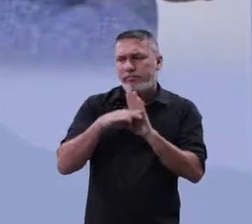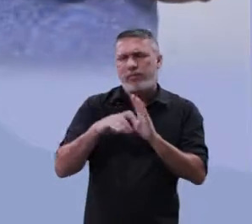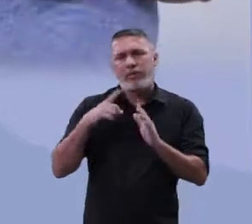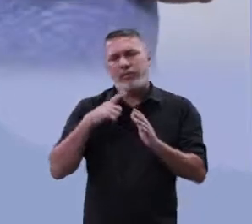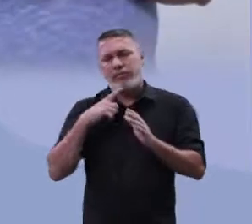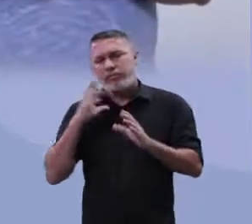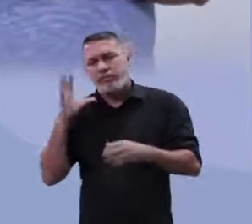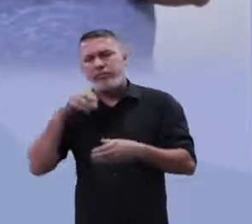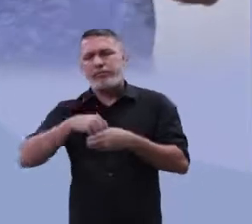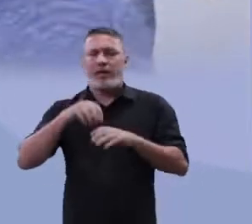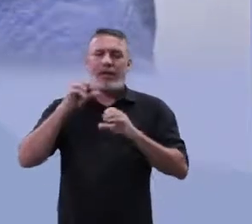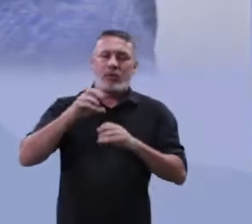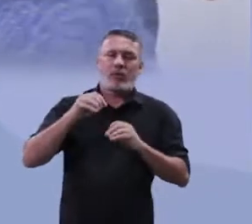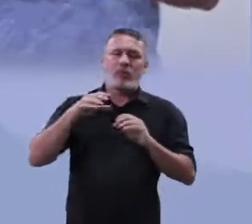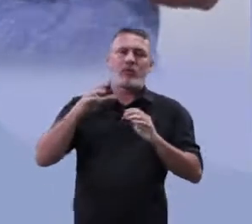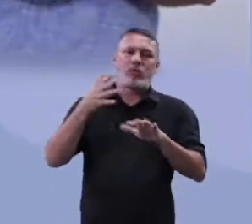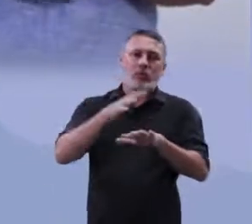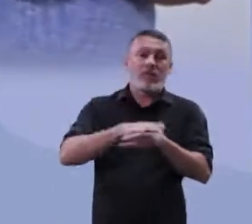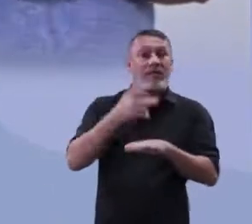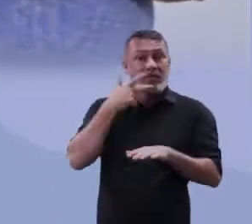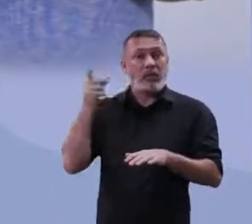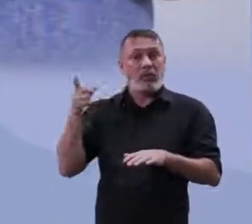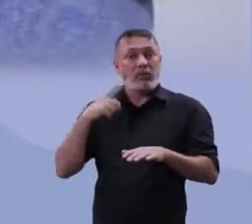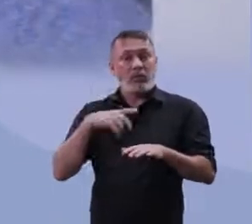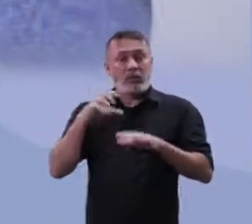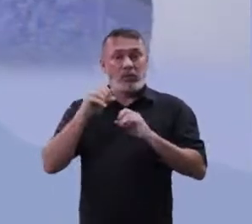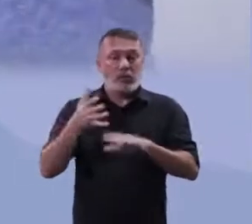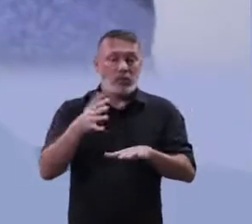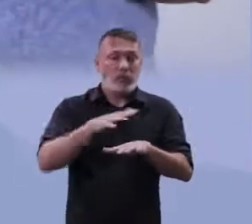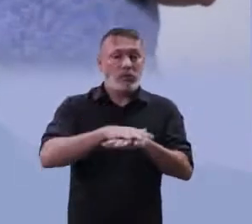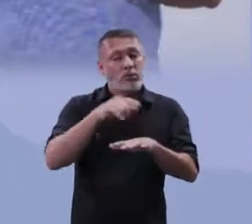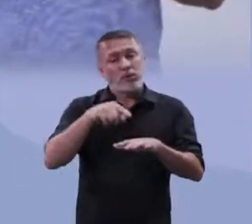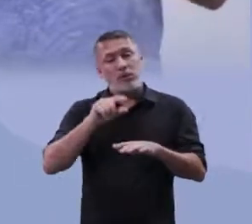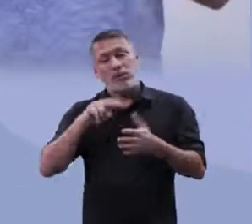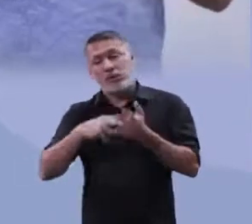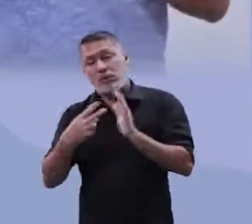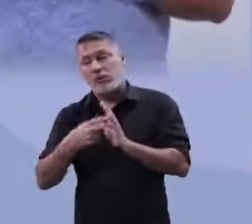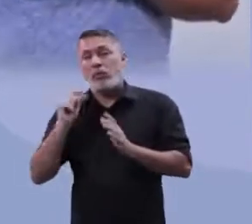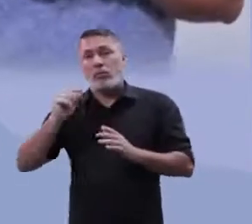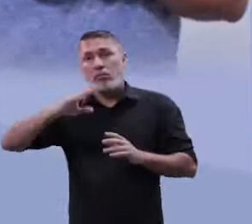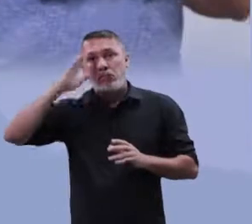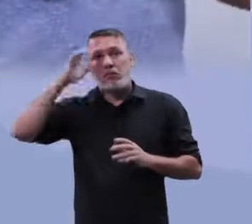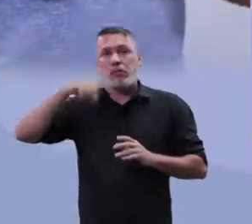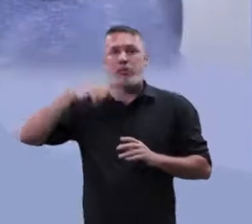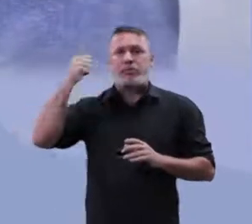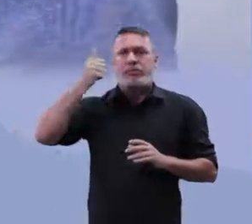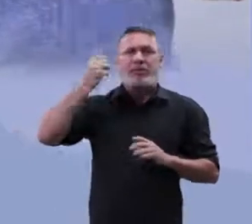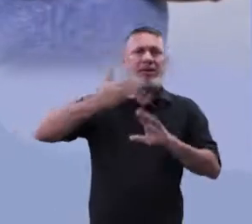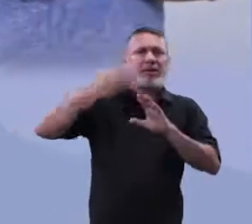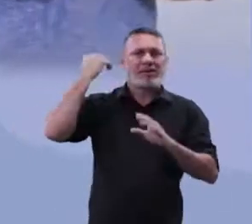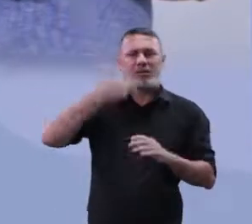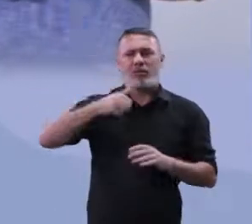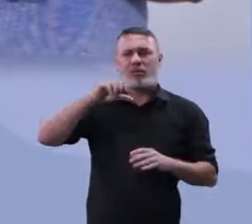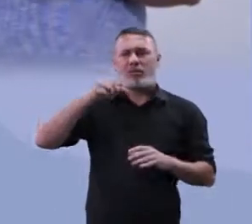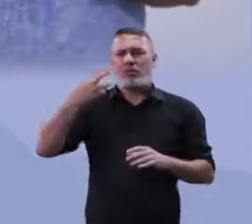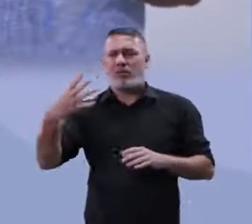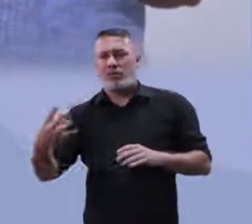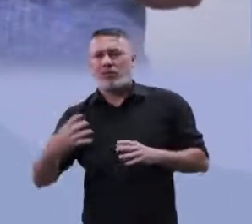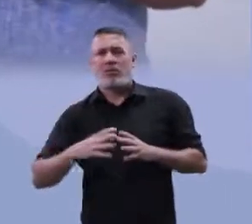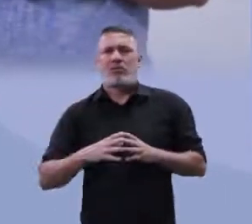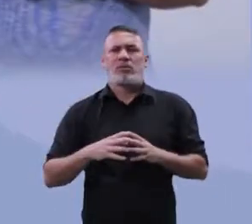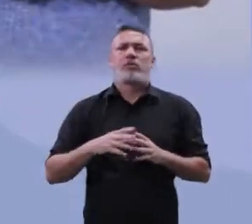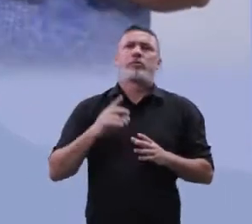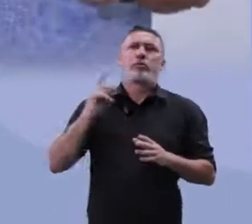pouquinho sobre a educação inclusiva, ó, regulamento da educação inclusiva idealizada primeiramente, né, ela foi lá em